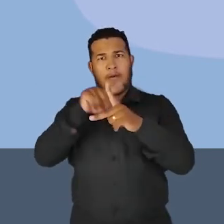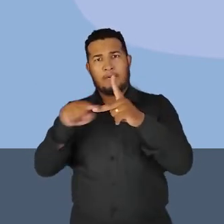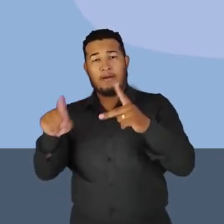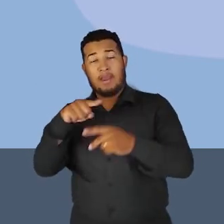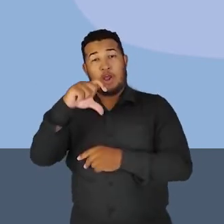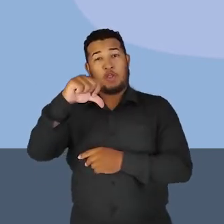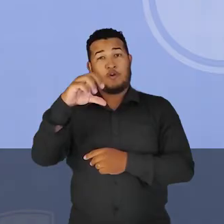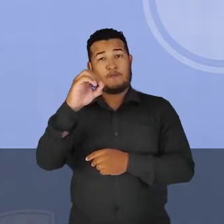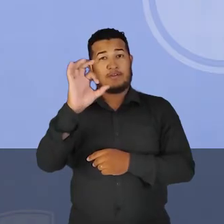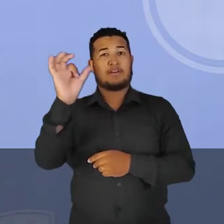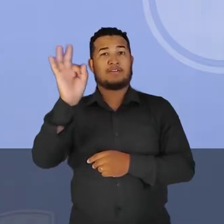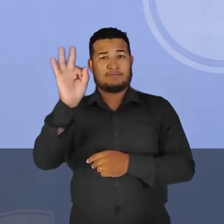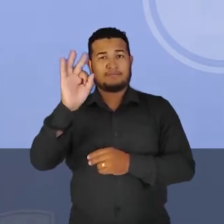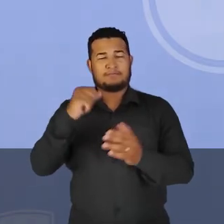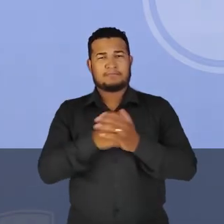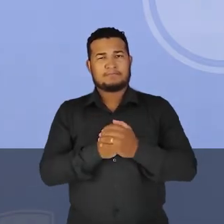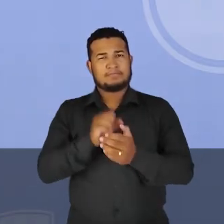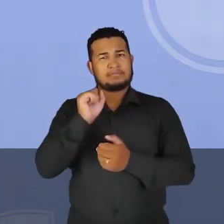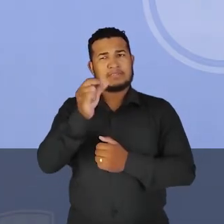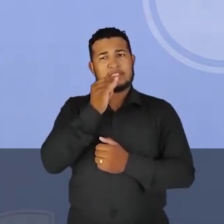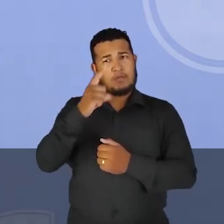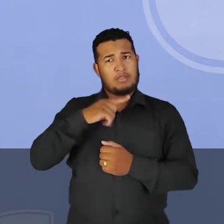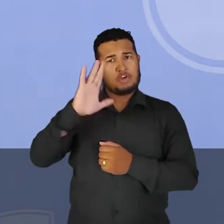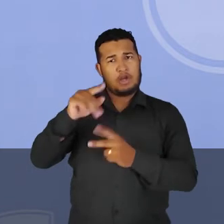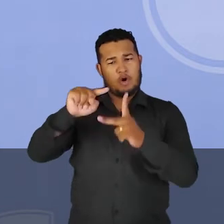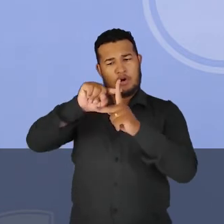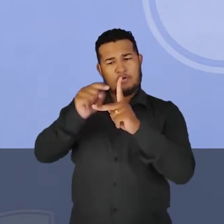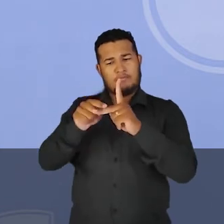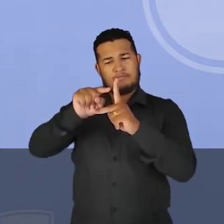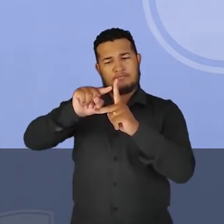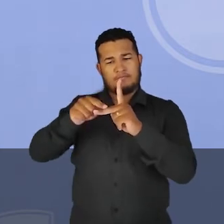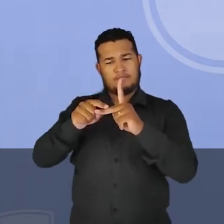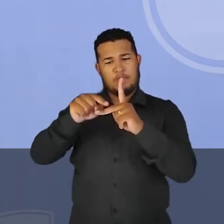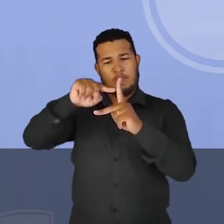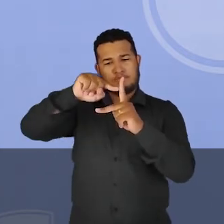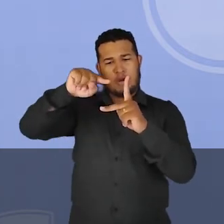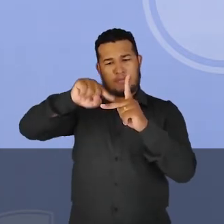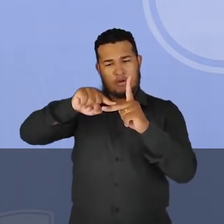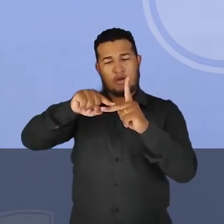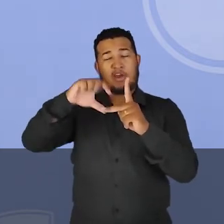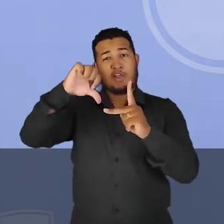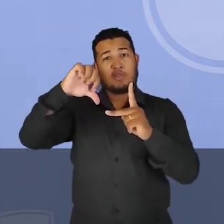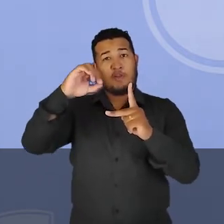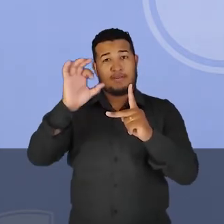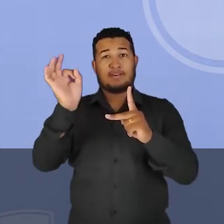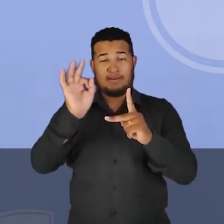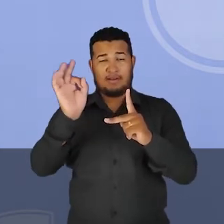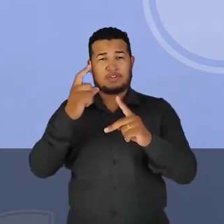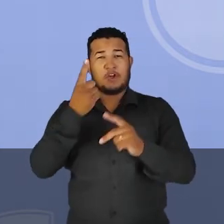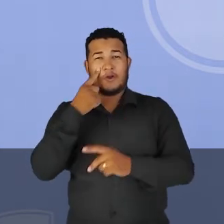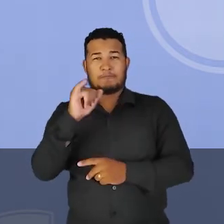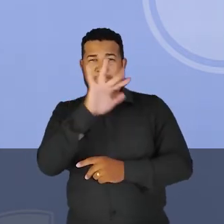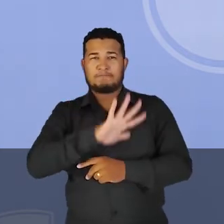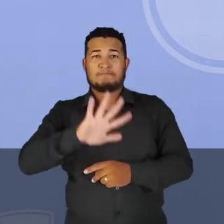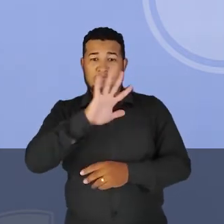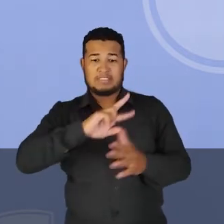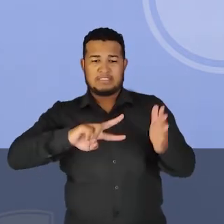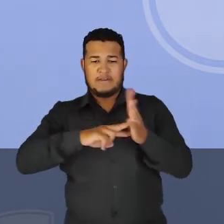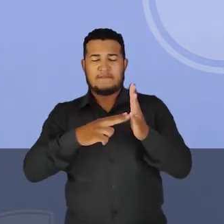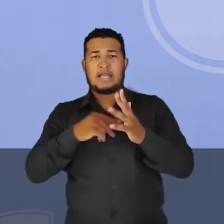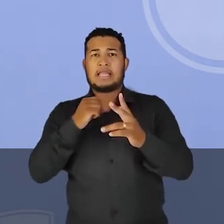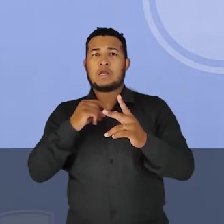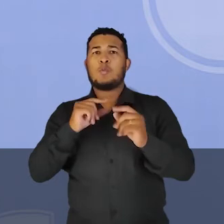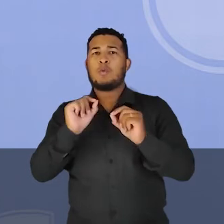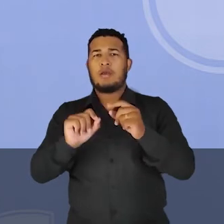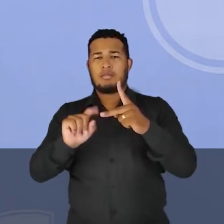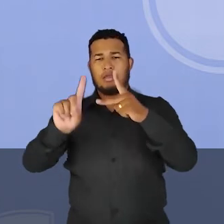90 graus. Quando eu tracei esse ângulo de 90 graus, você pode ver lá naquela figura que formou-se dois